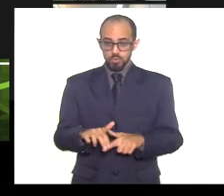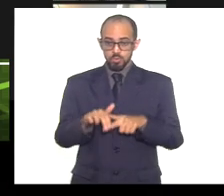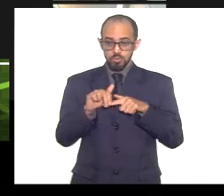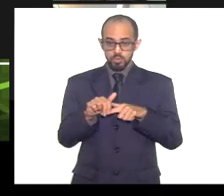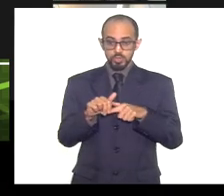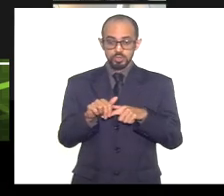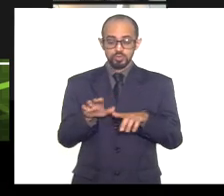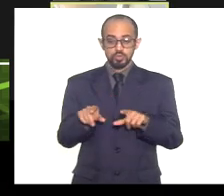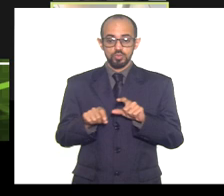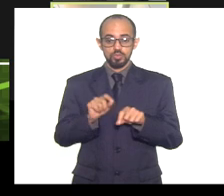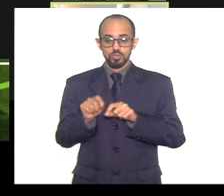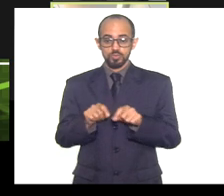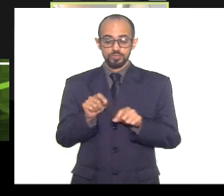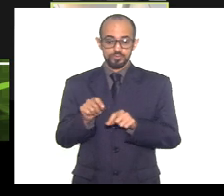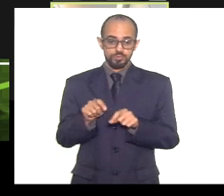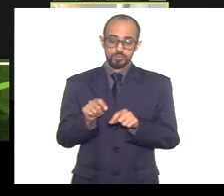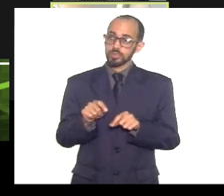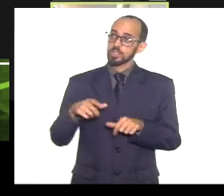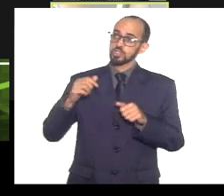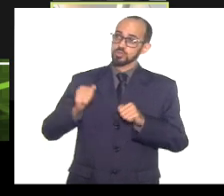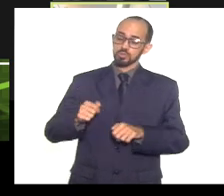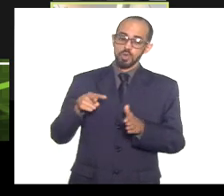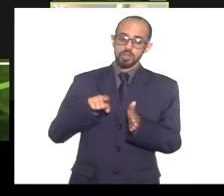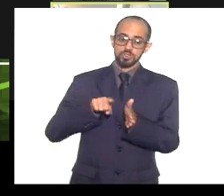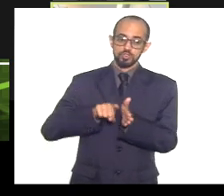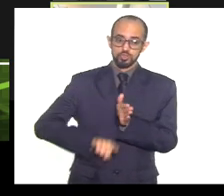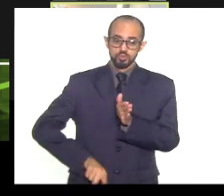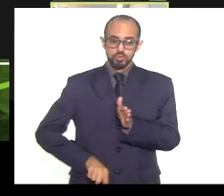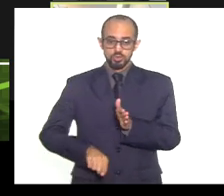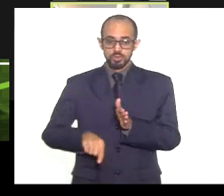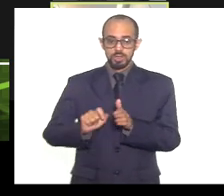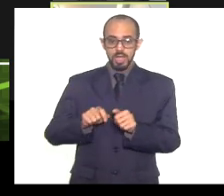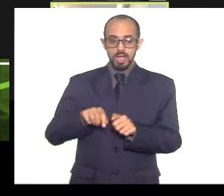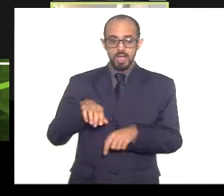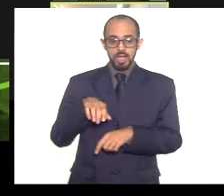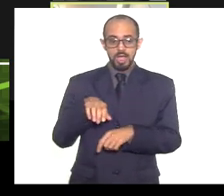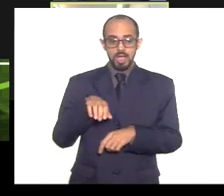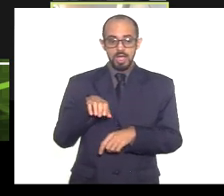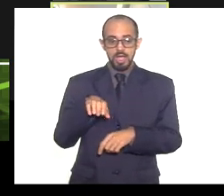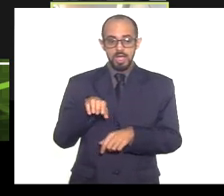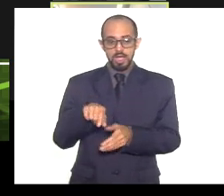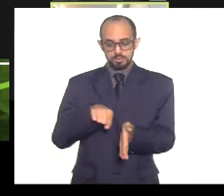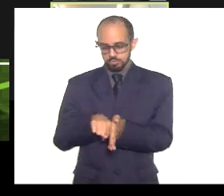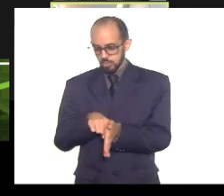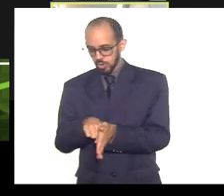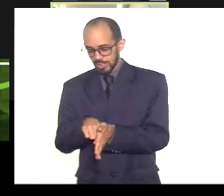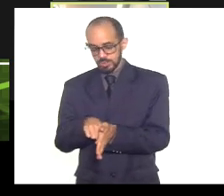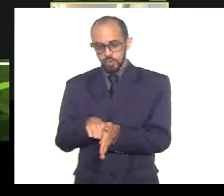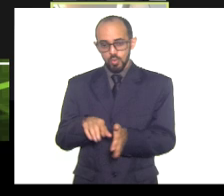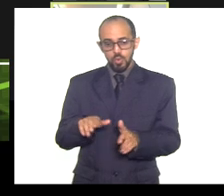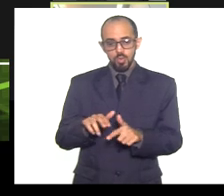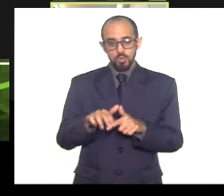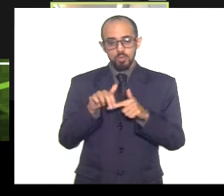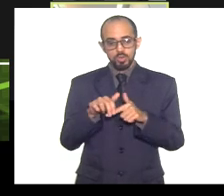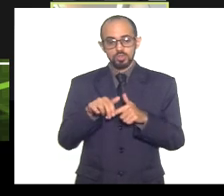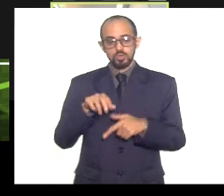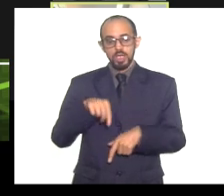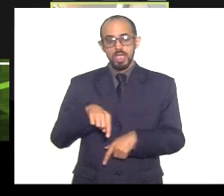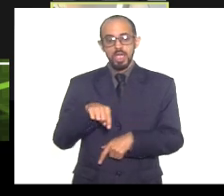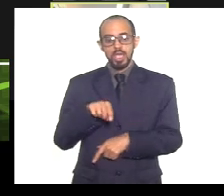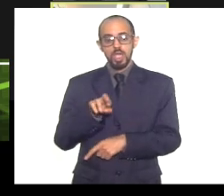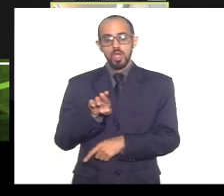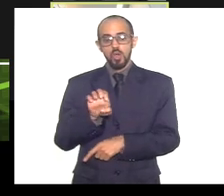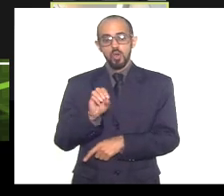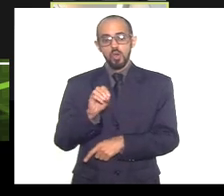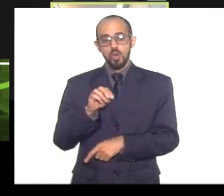ter, passar a bater os gastos exploratórios. Então, nós temos... seria o campo de Roncador, né?